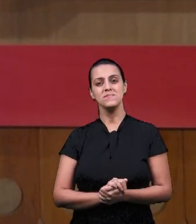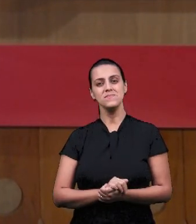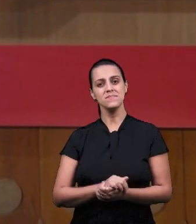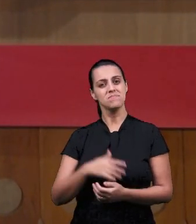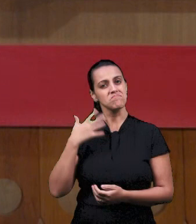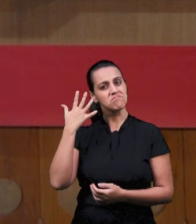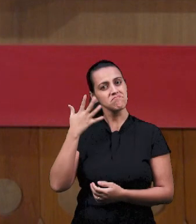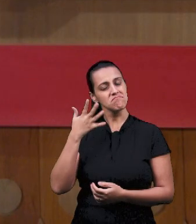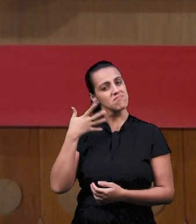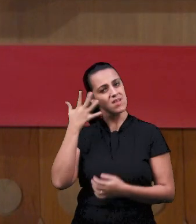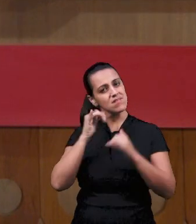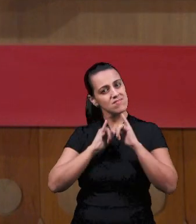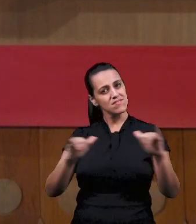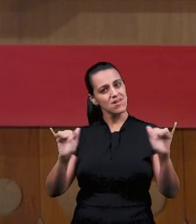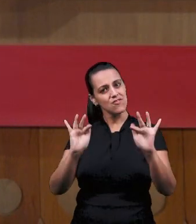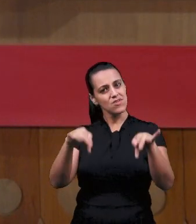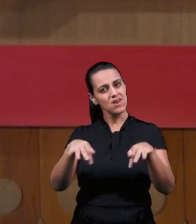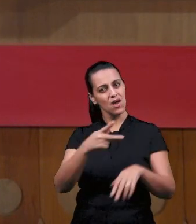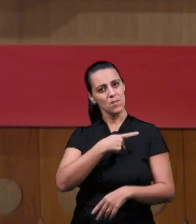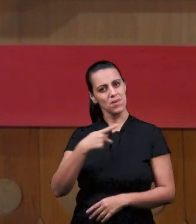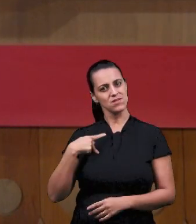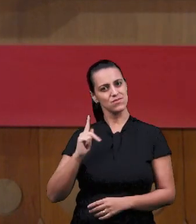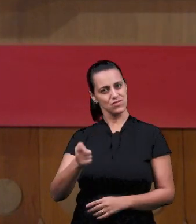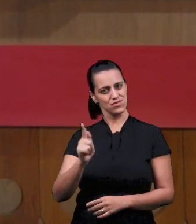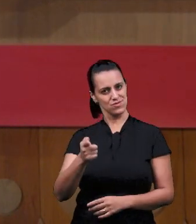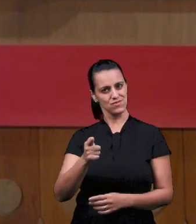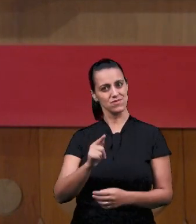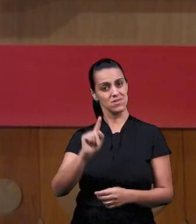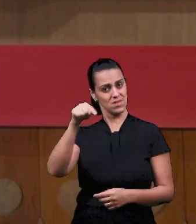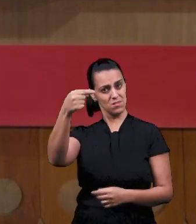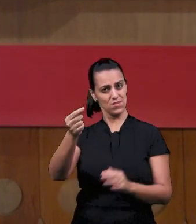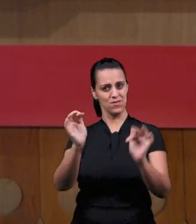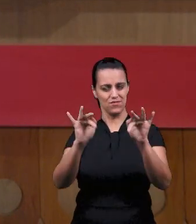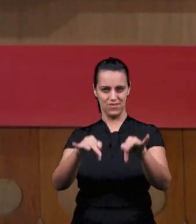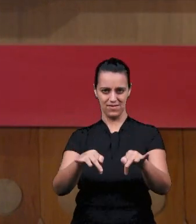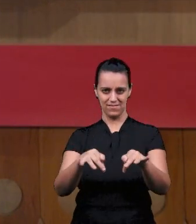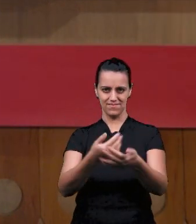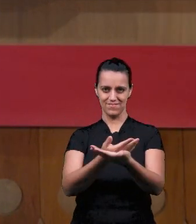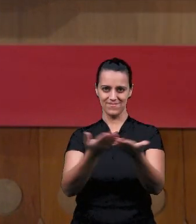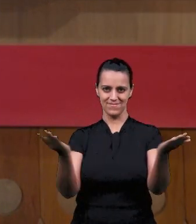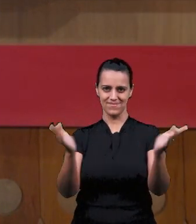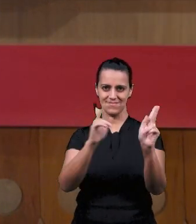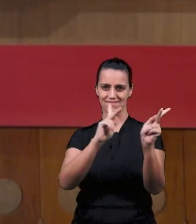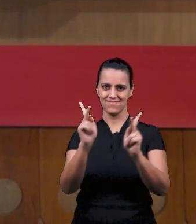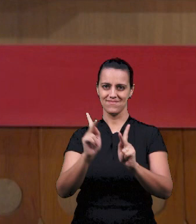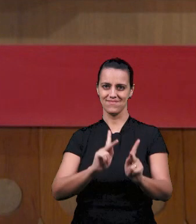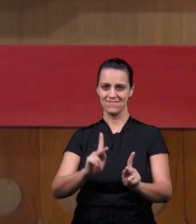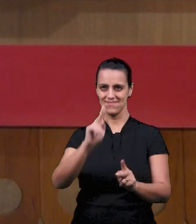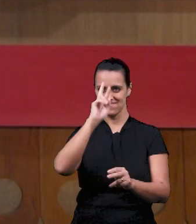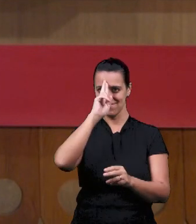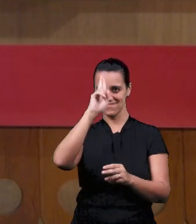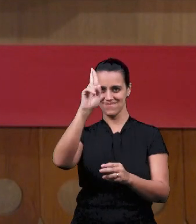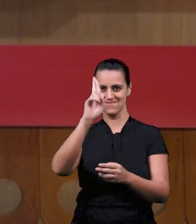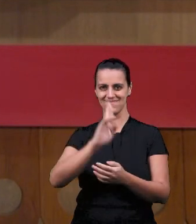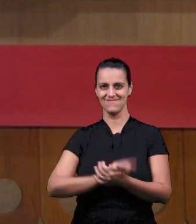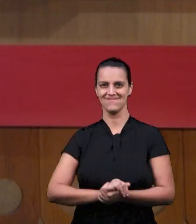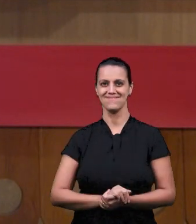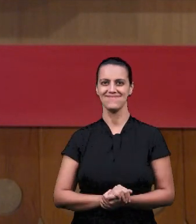Gedeuti e depois estaremos encerrados. A todos, a paz do Senhor.